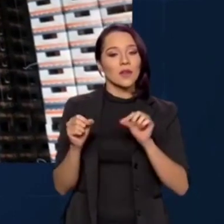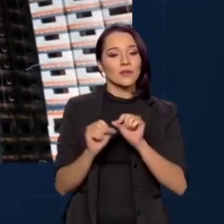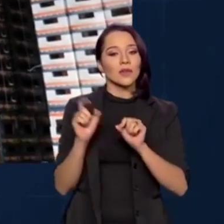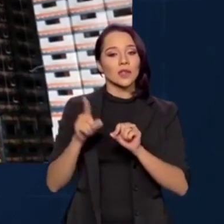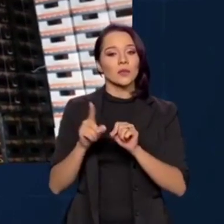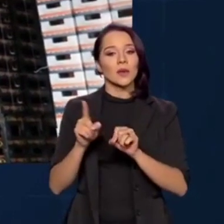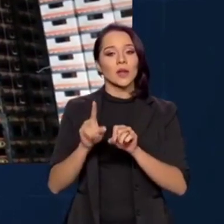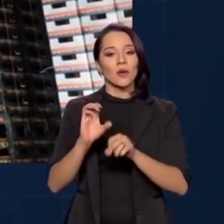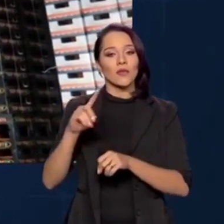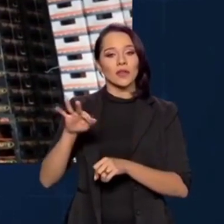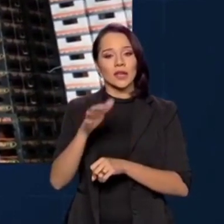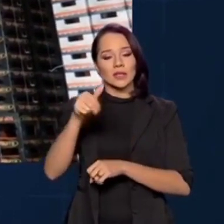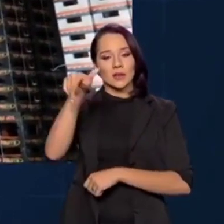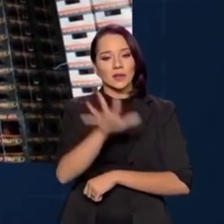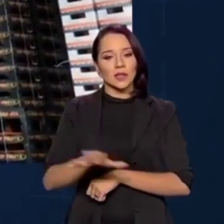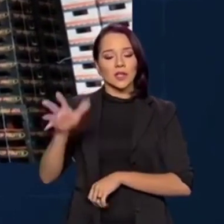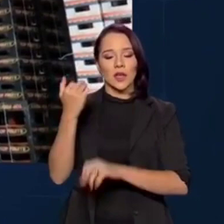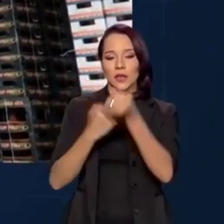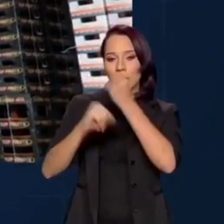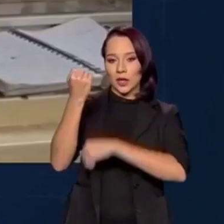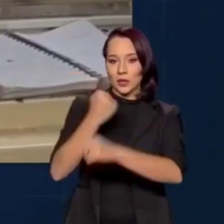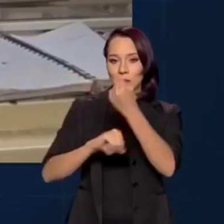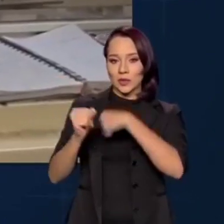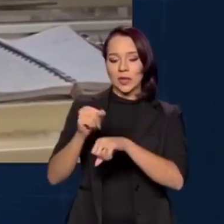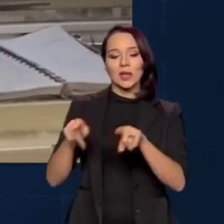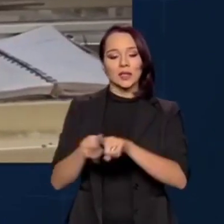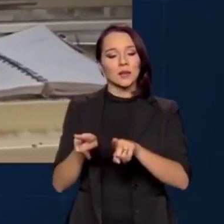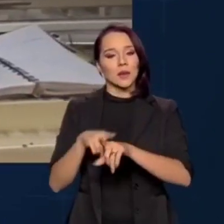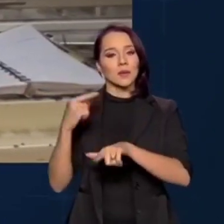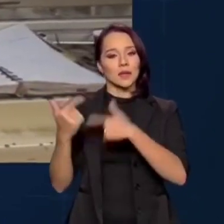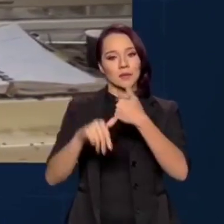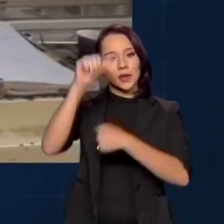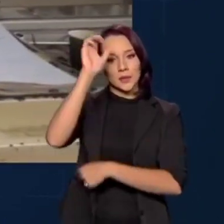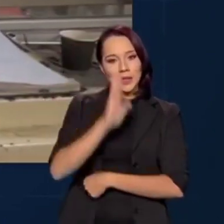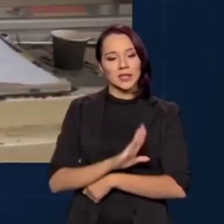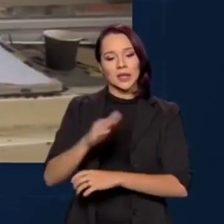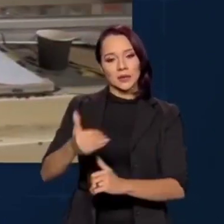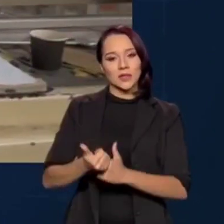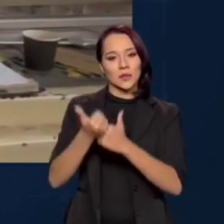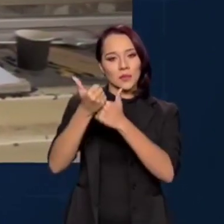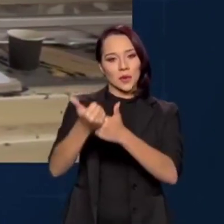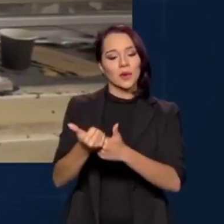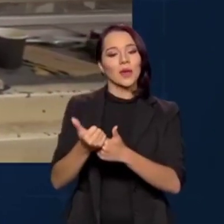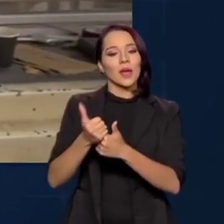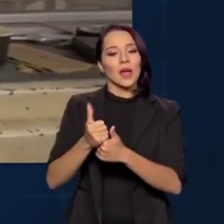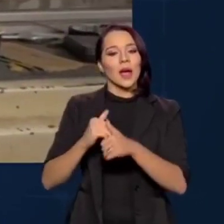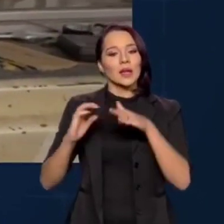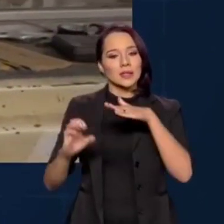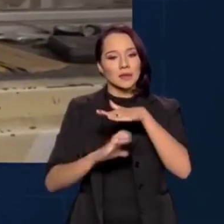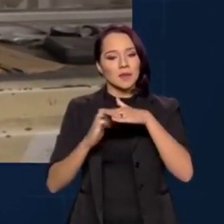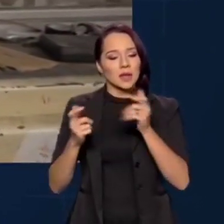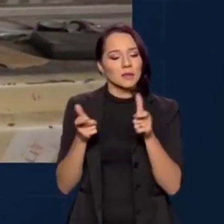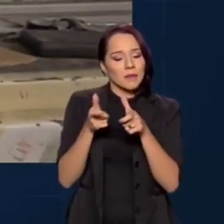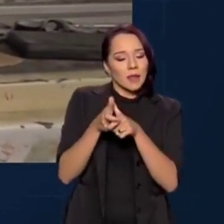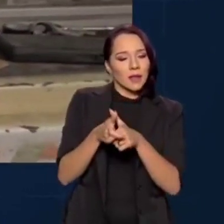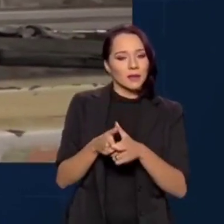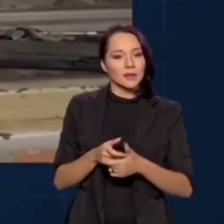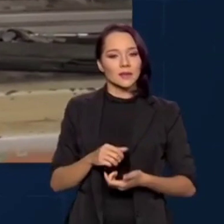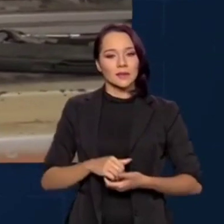pela Confederação Nacional da Indústria e pelo Serviço Brasileiro de Apoio às Micro e Pequenas